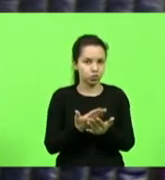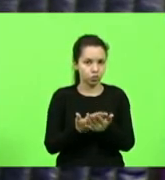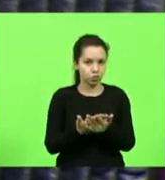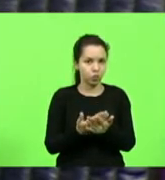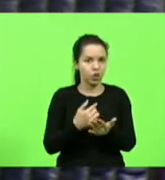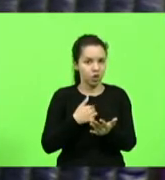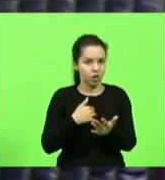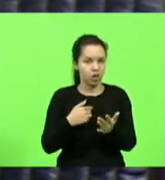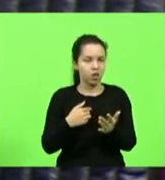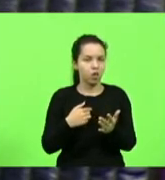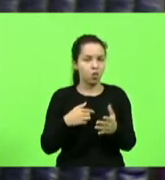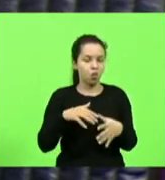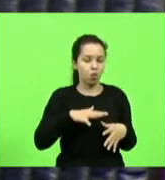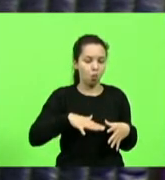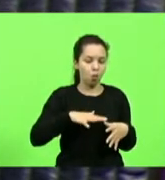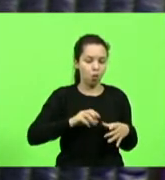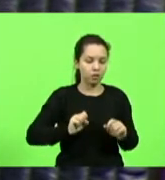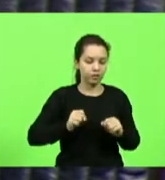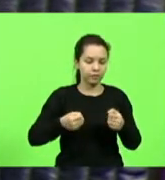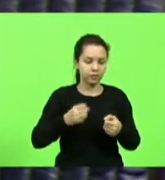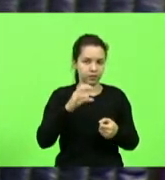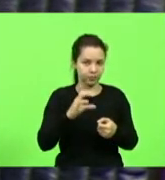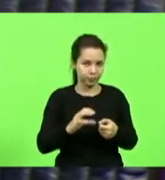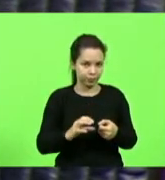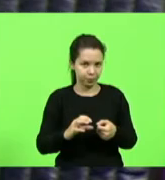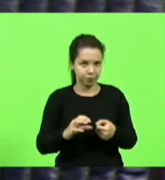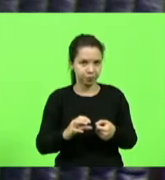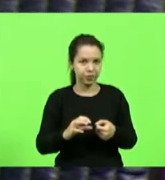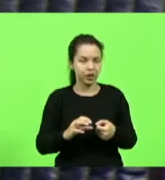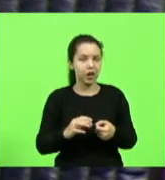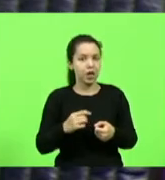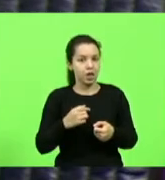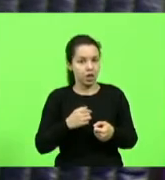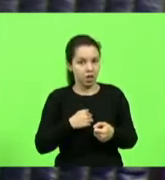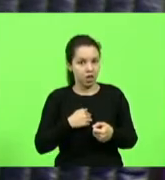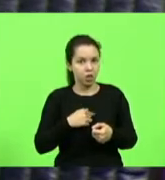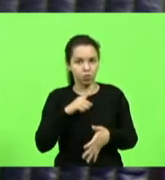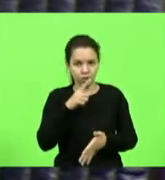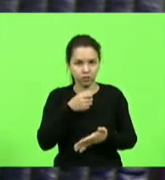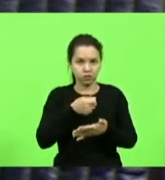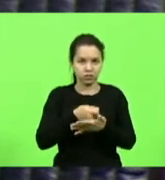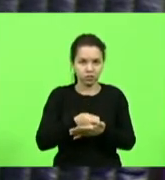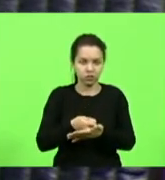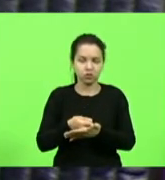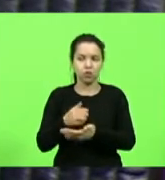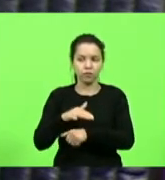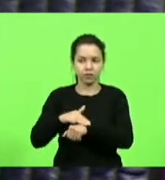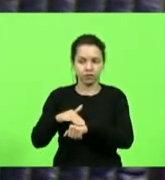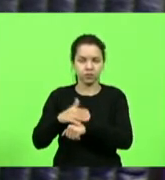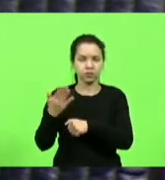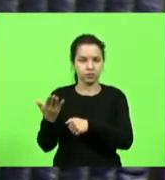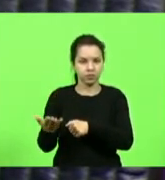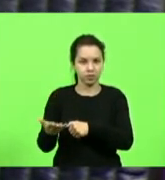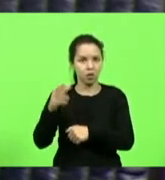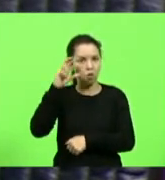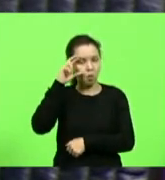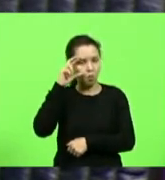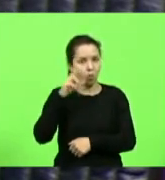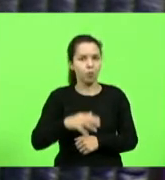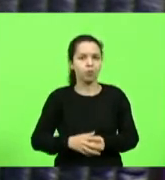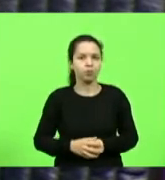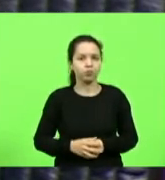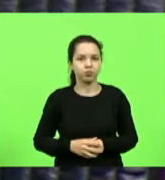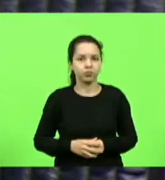foi eu que tomei a decisão na época, convenci o então governador Raimundo Colombo, que nós tínhamos que botar dinheiro